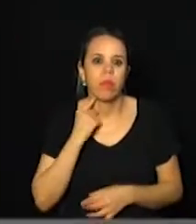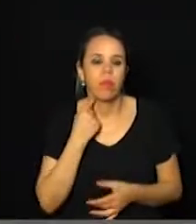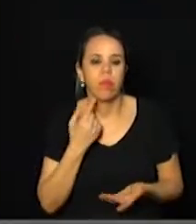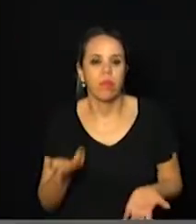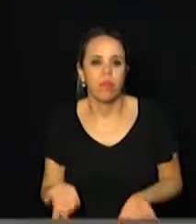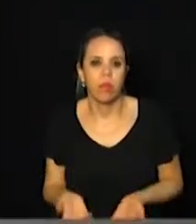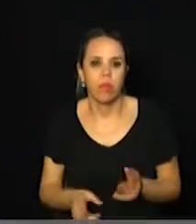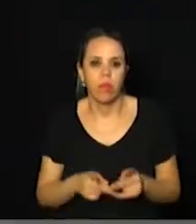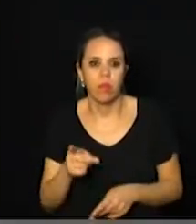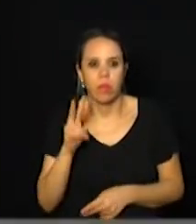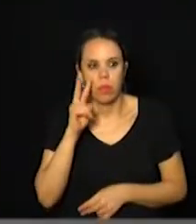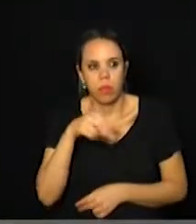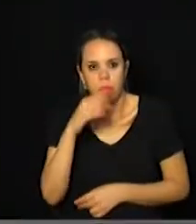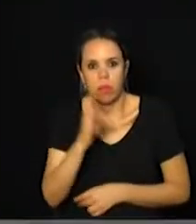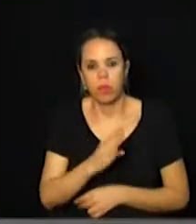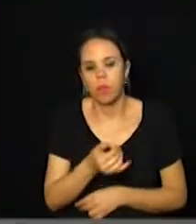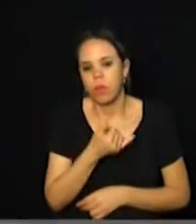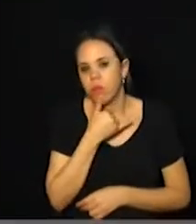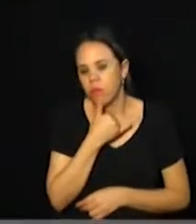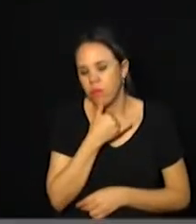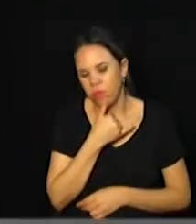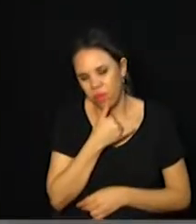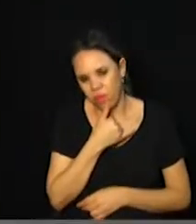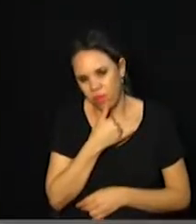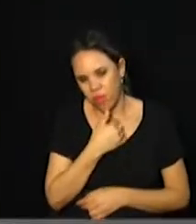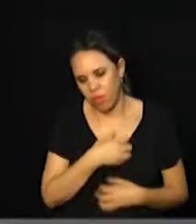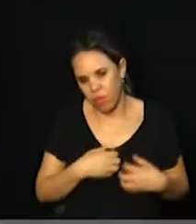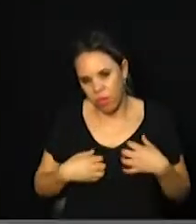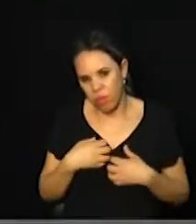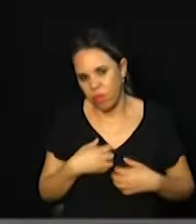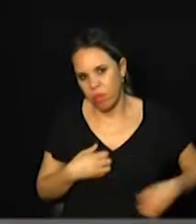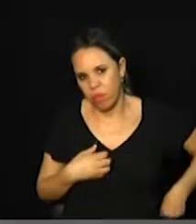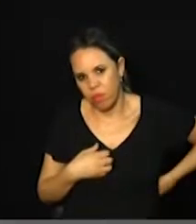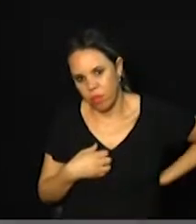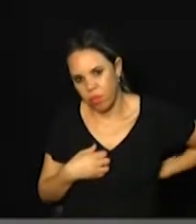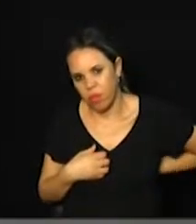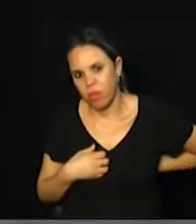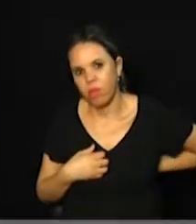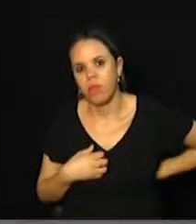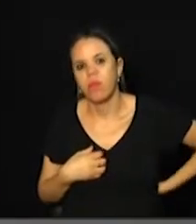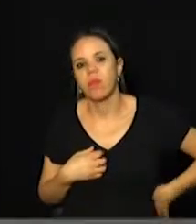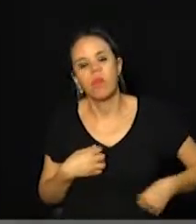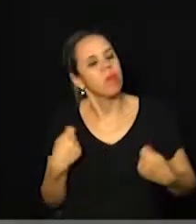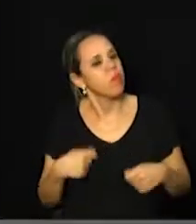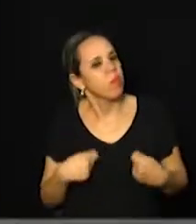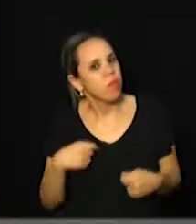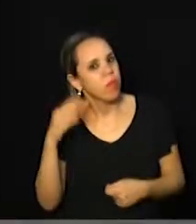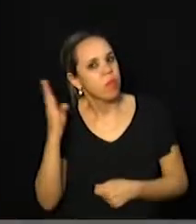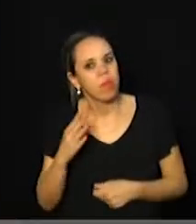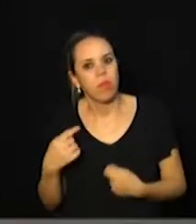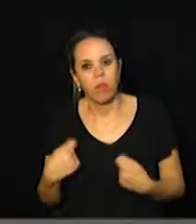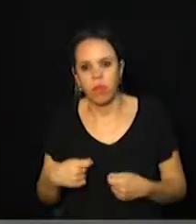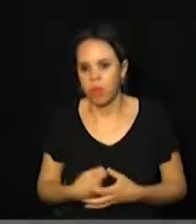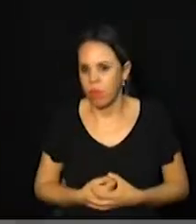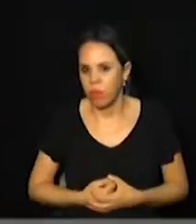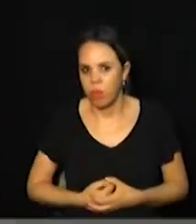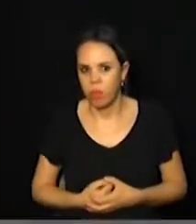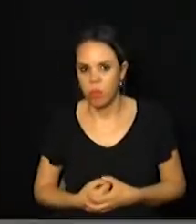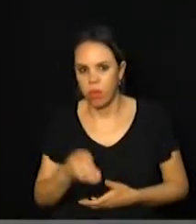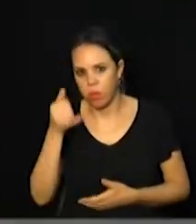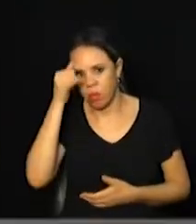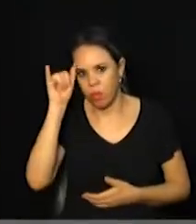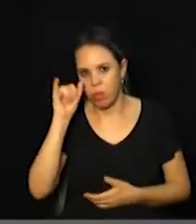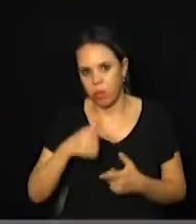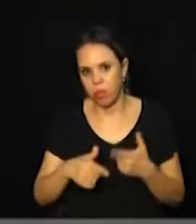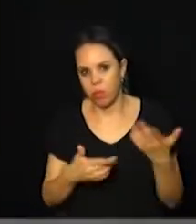o navio brasileiro Isso é triste ver brasileira numa situação dessa bom Então comece dos profissionais Brasileiros precisamos combater